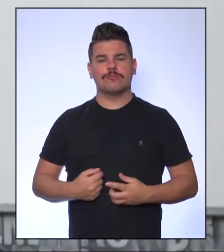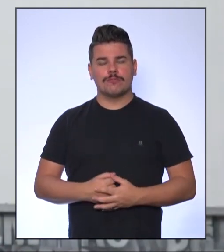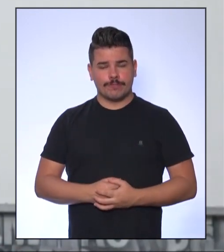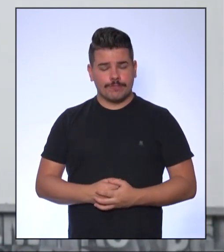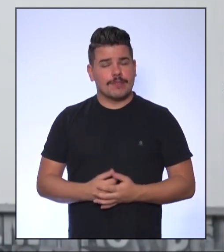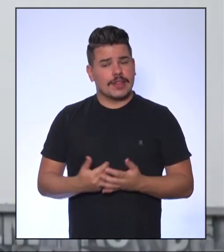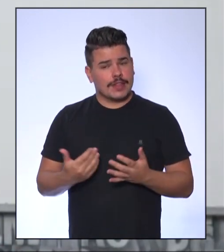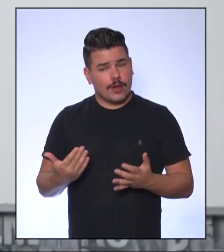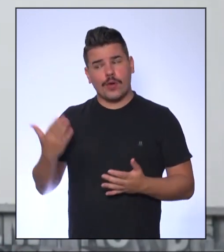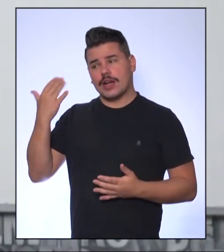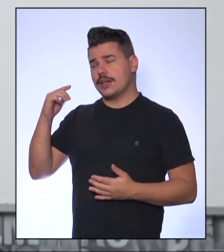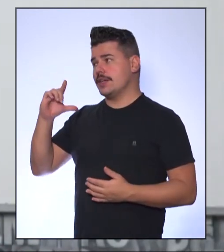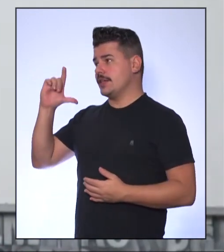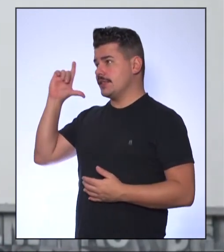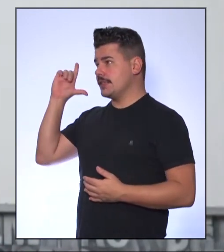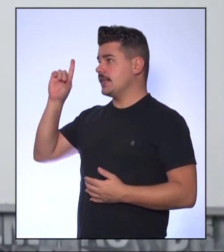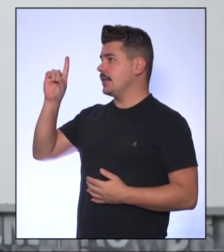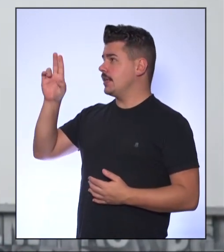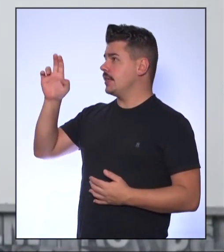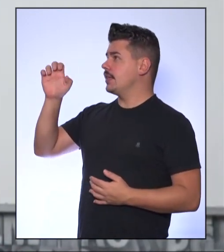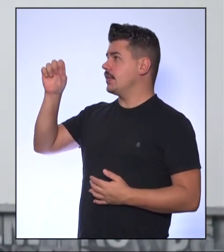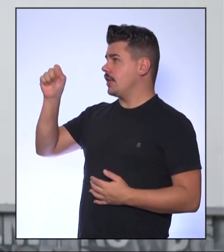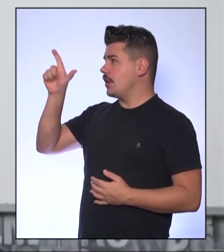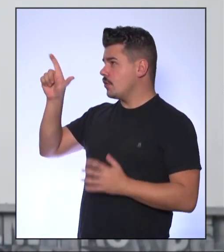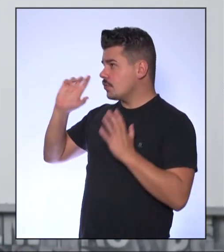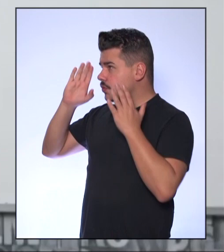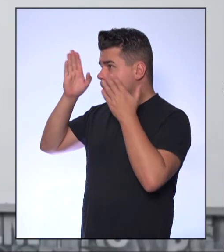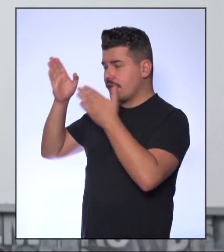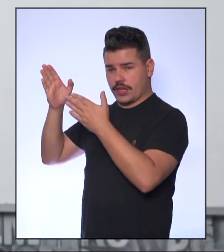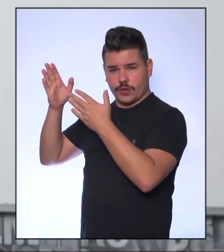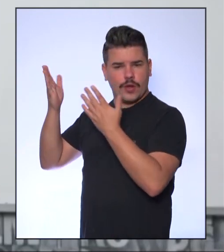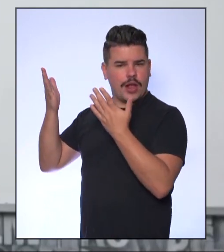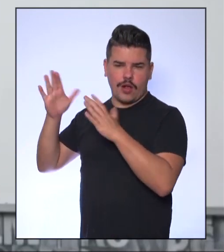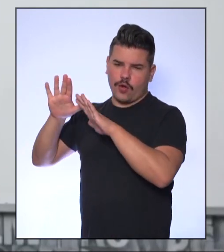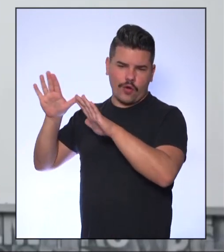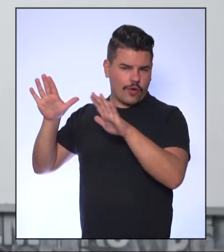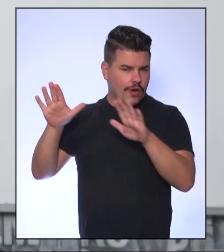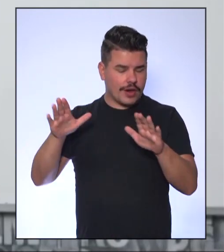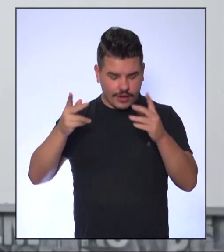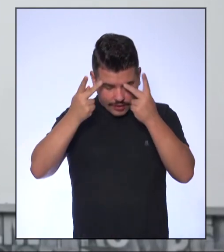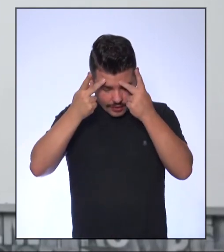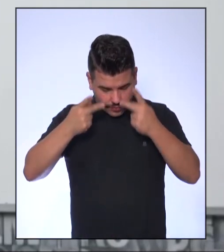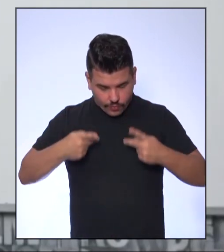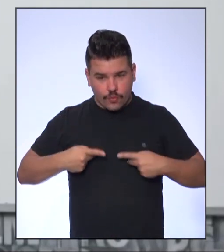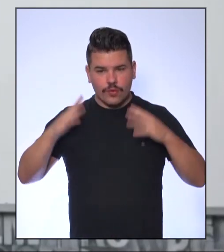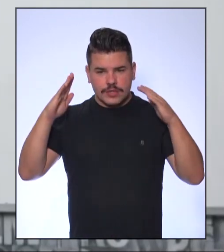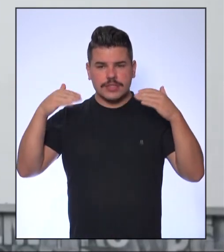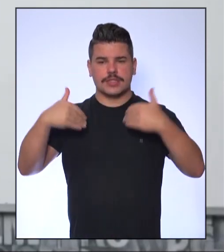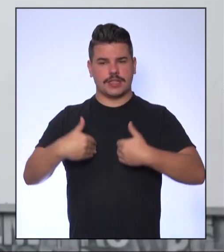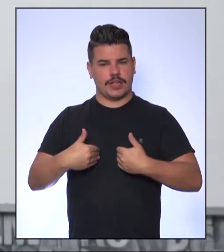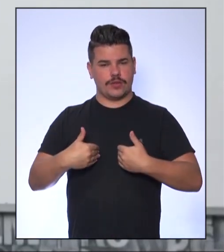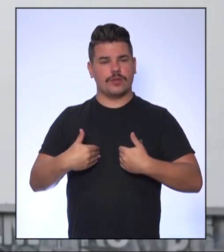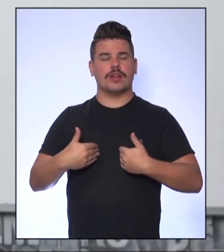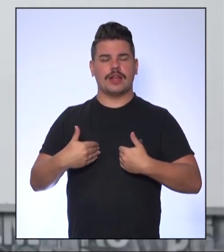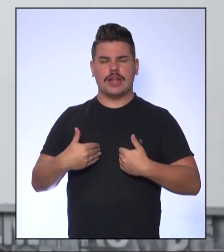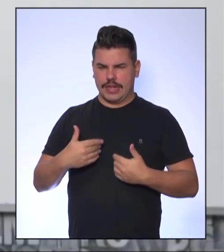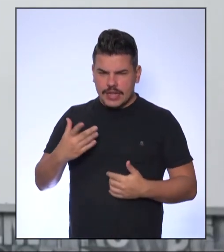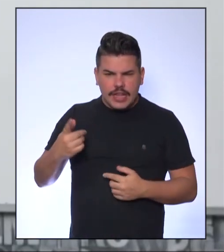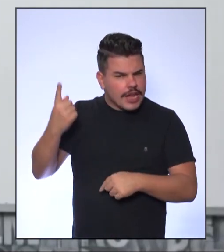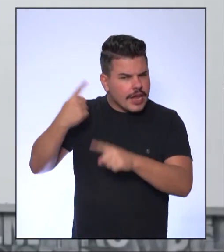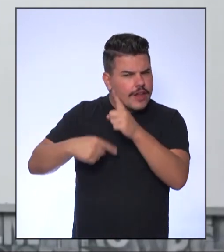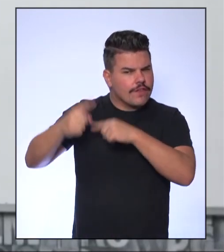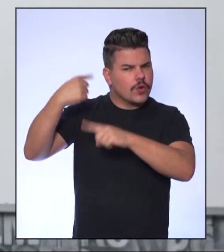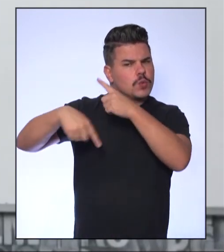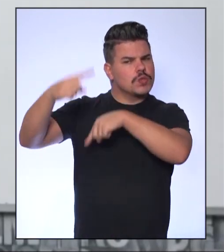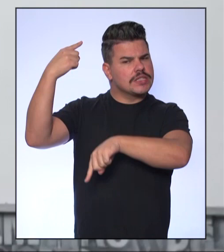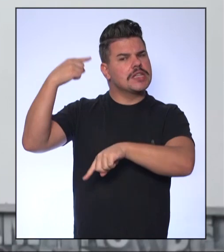Eu saí do teocentrismo e entrei no antropocentrismo. É uma grande evolução, professor? Sim, é uma grande